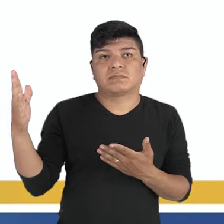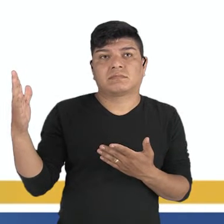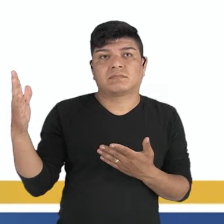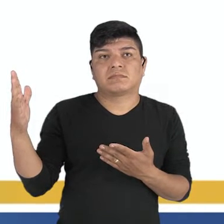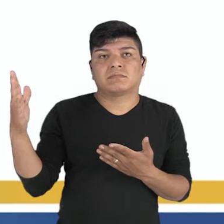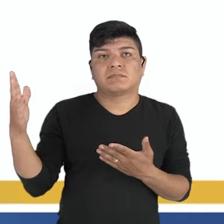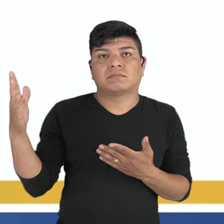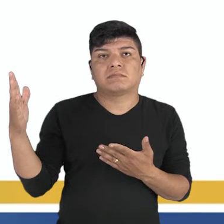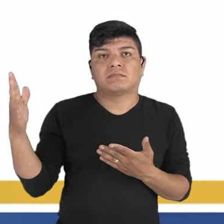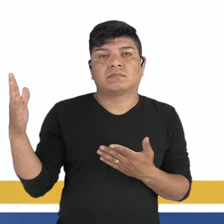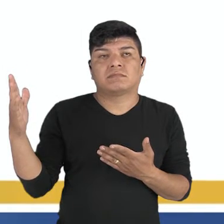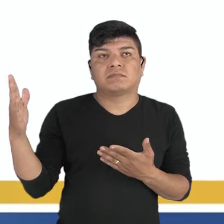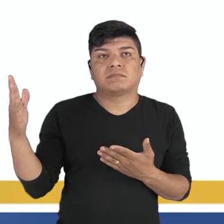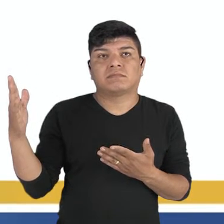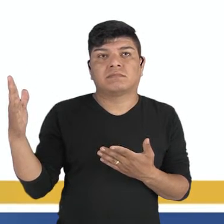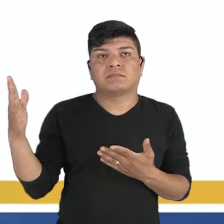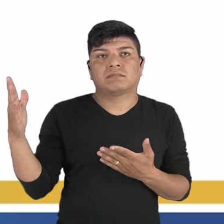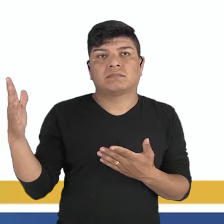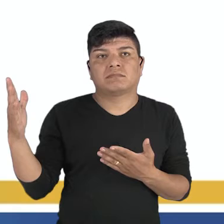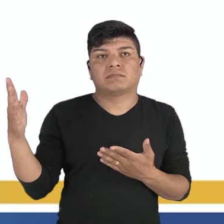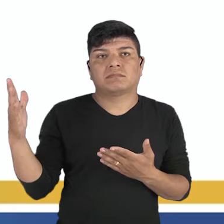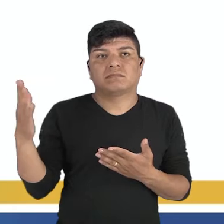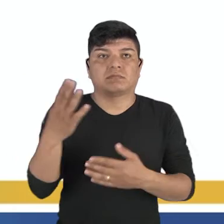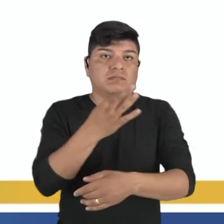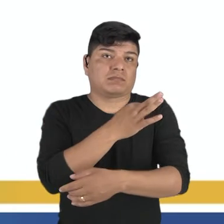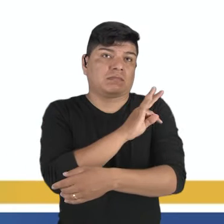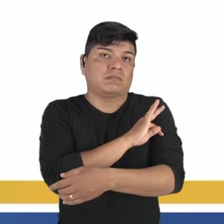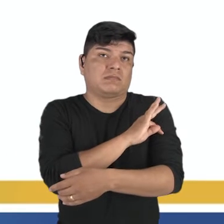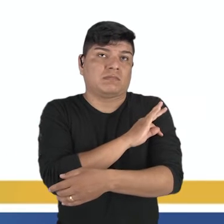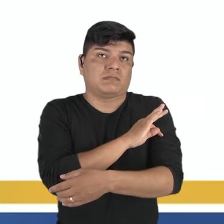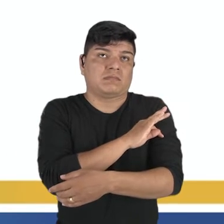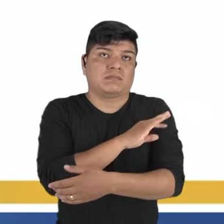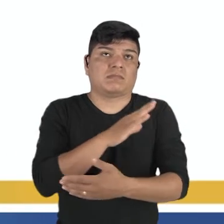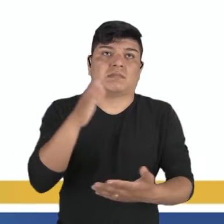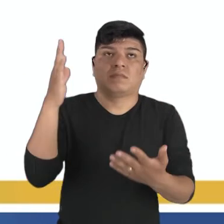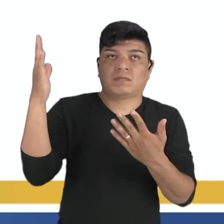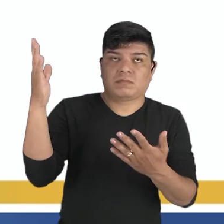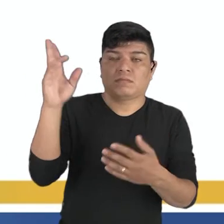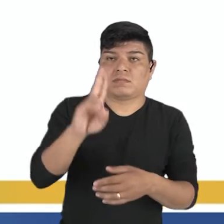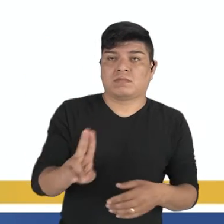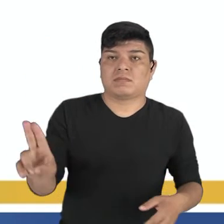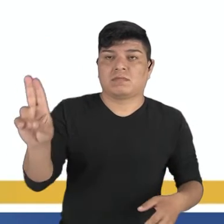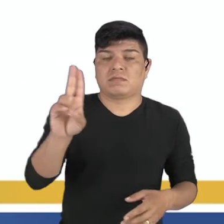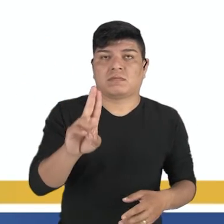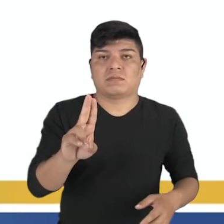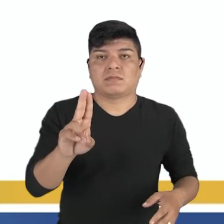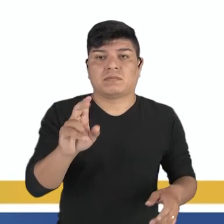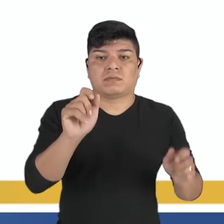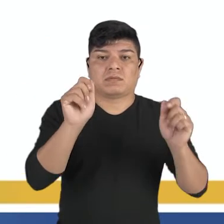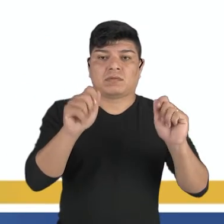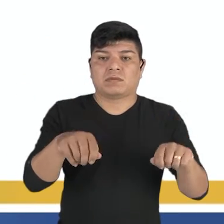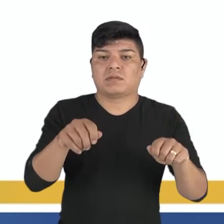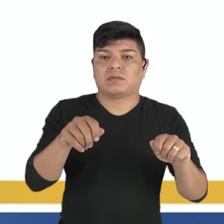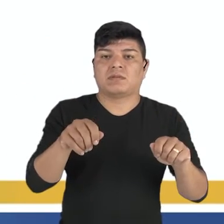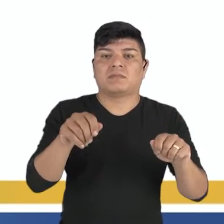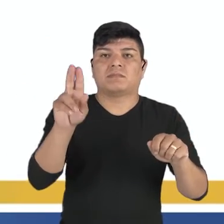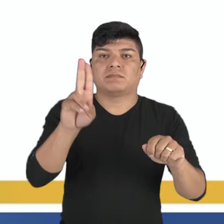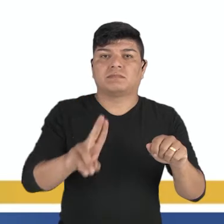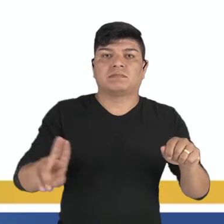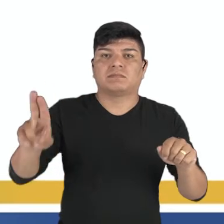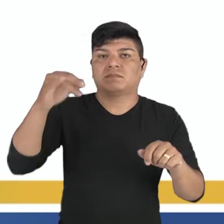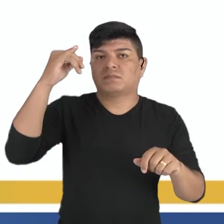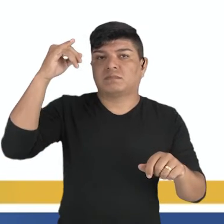E a técnica skimming ela pode ser usada